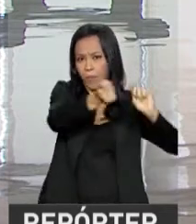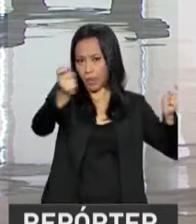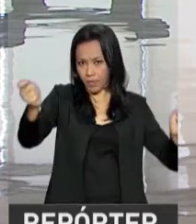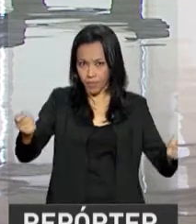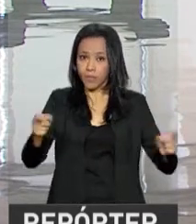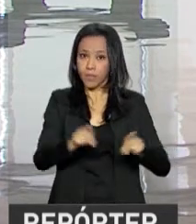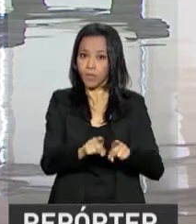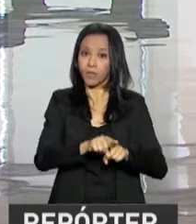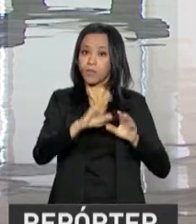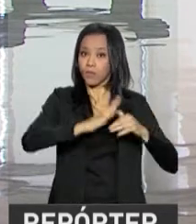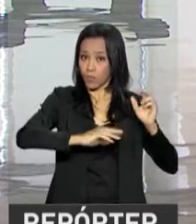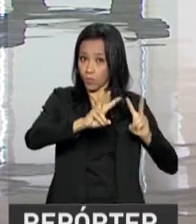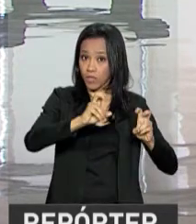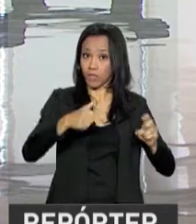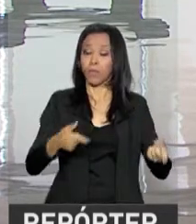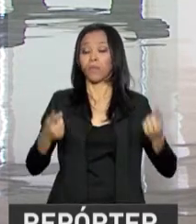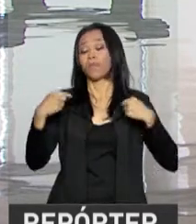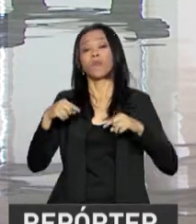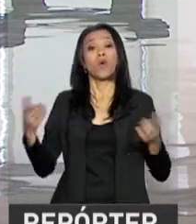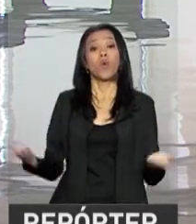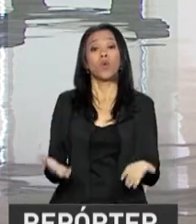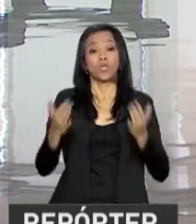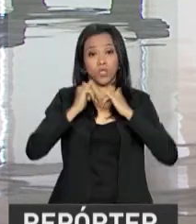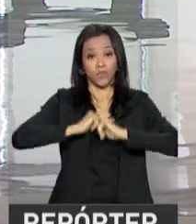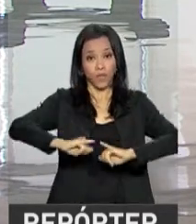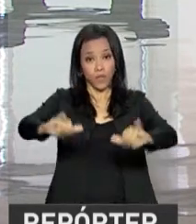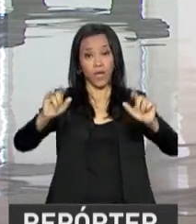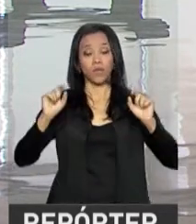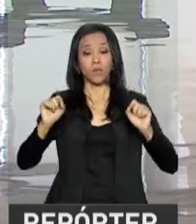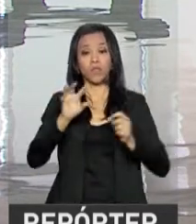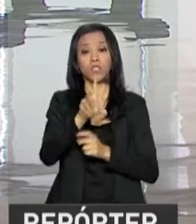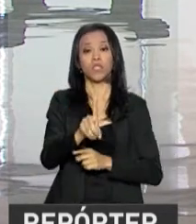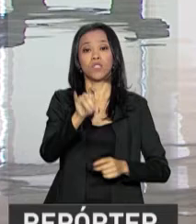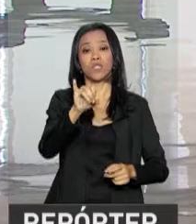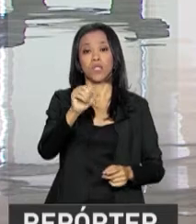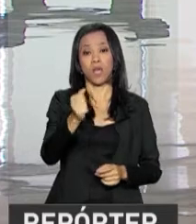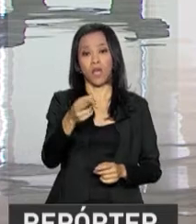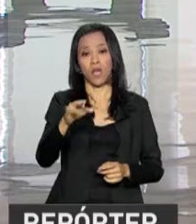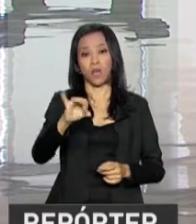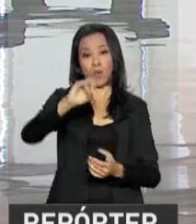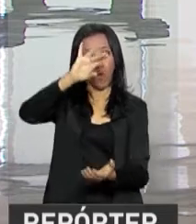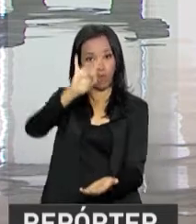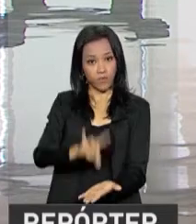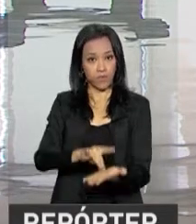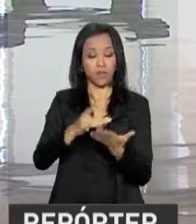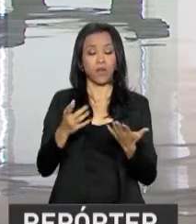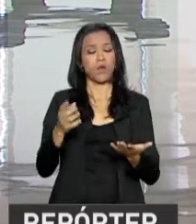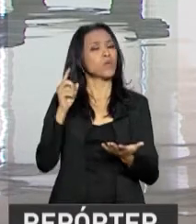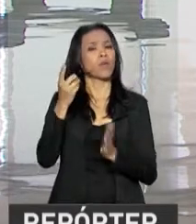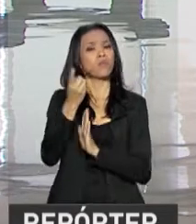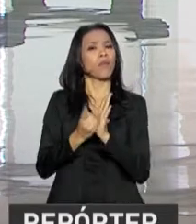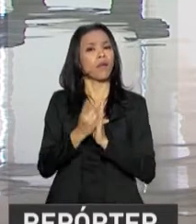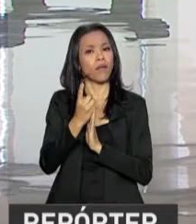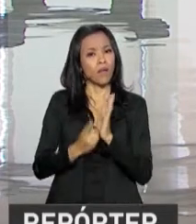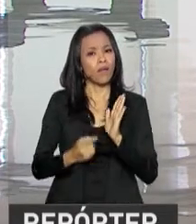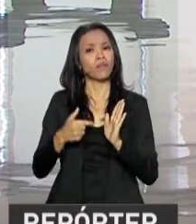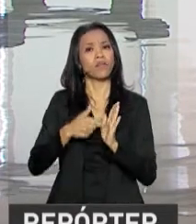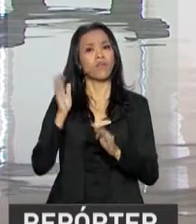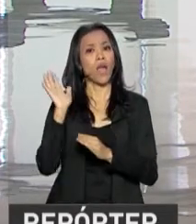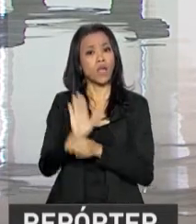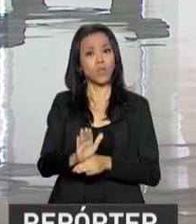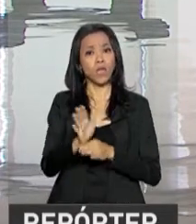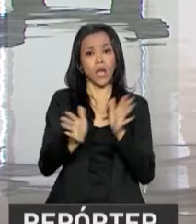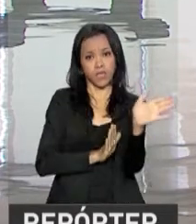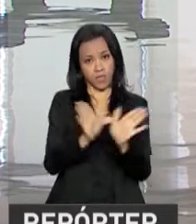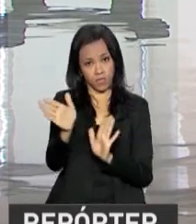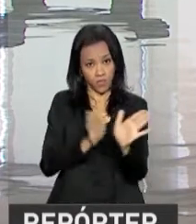publicado na edição de hoje do diário oficial da união o decreto assinado pelo presidente michel temer que vai contribuir com acessibilidade